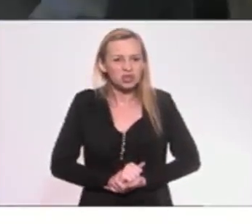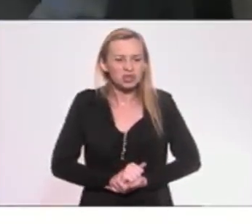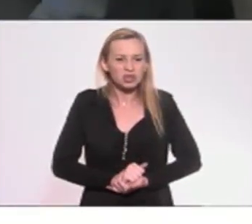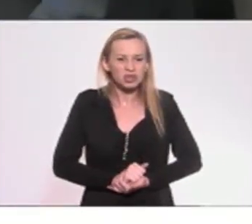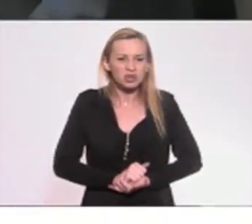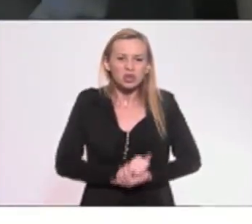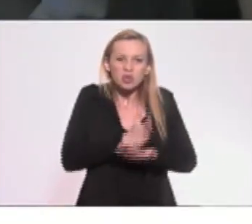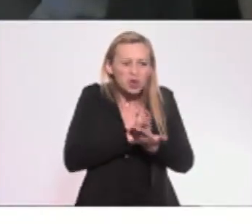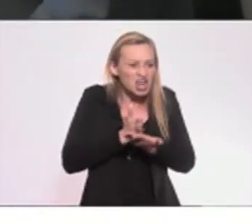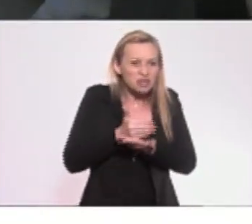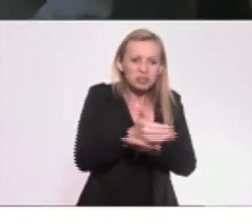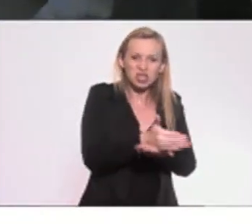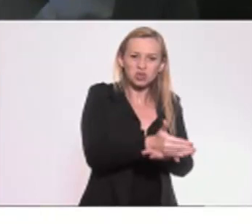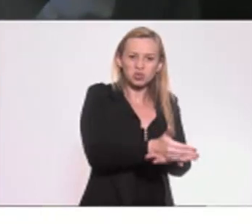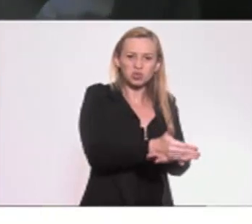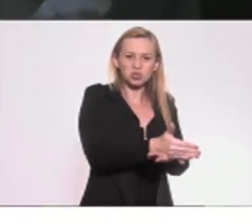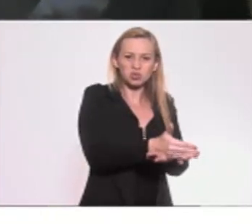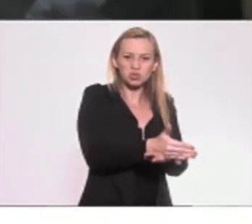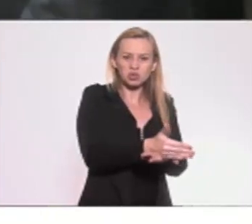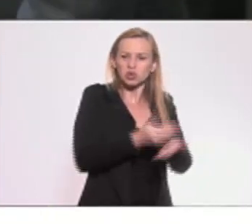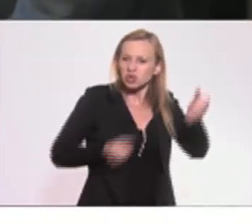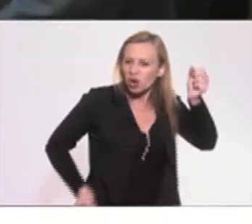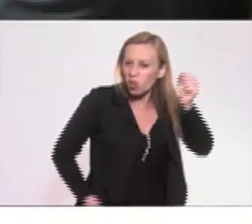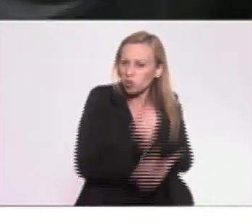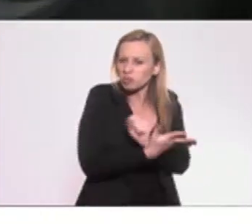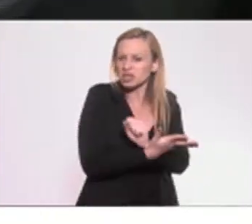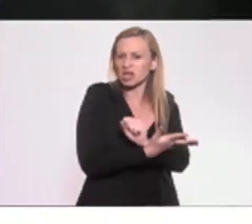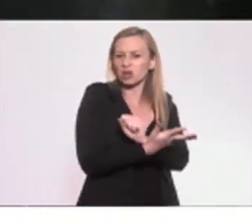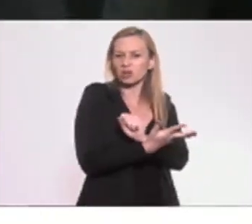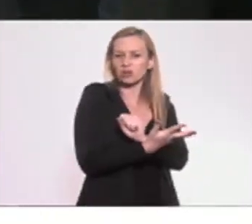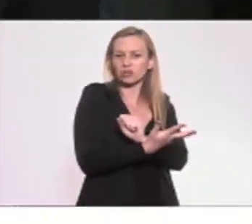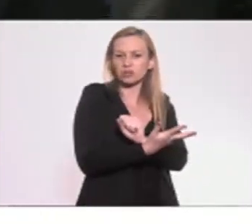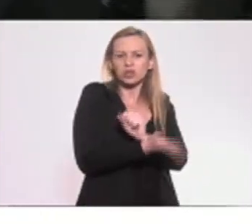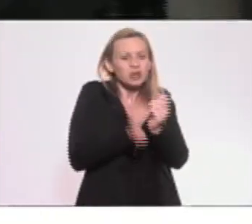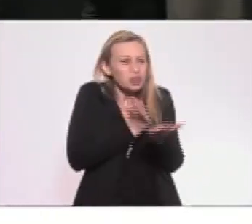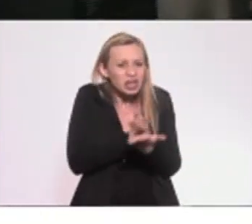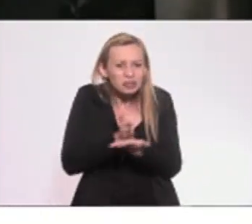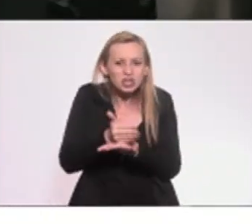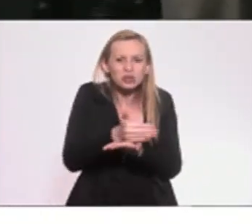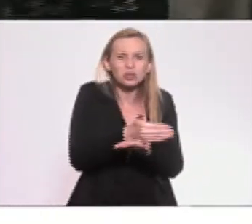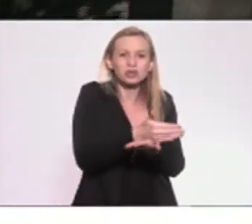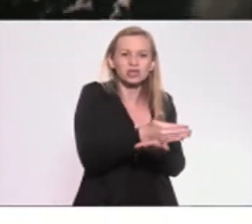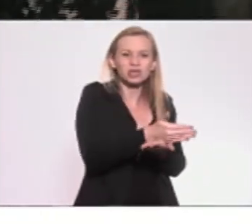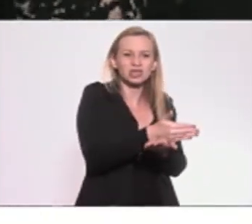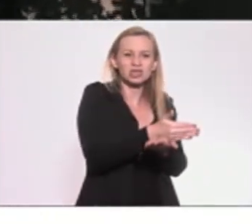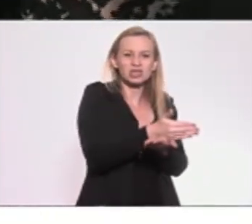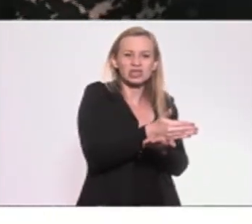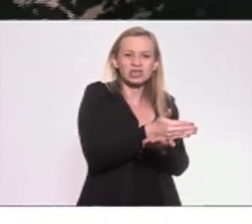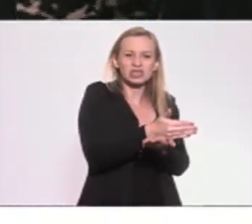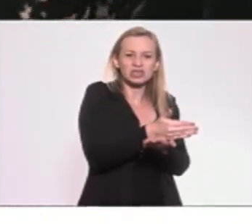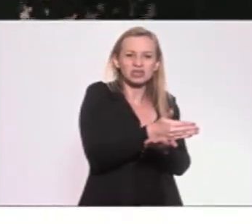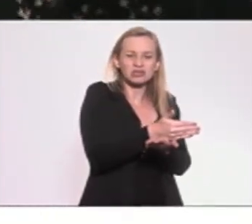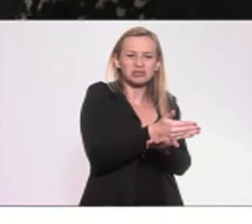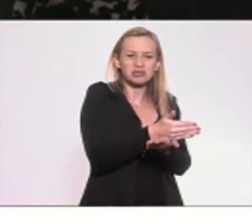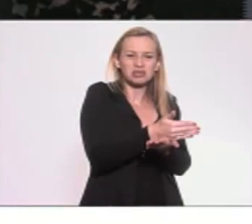enveredassem pelo caminho da corrupção, enveredassem pelo caminho da